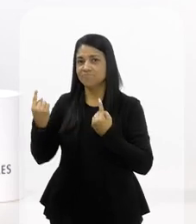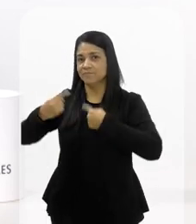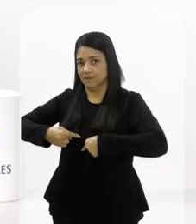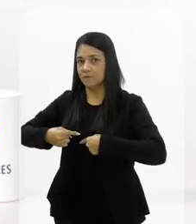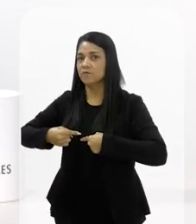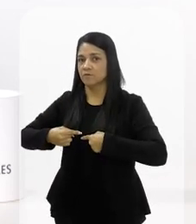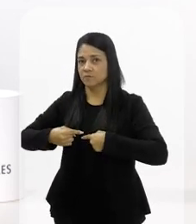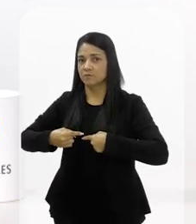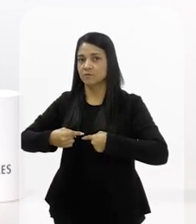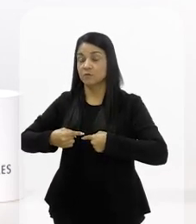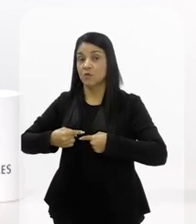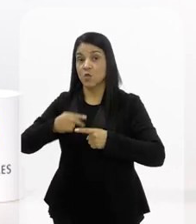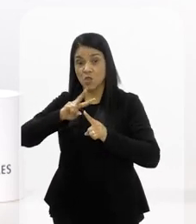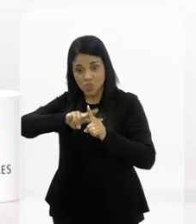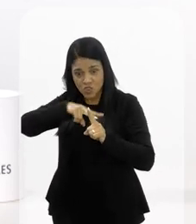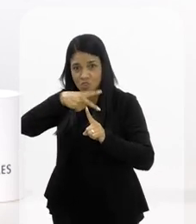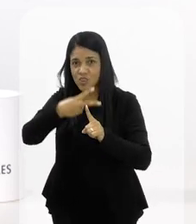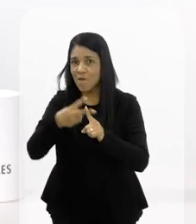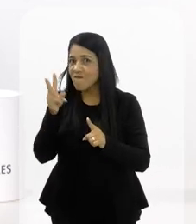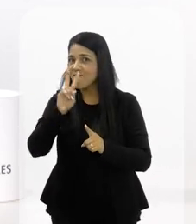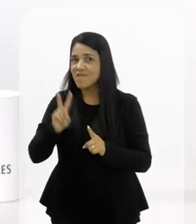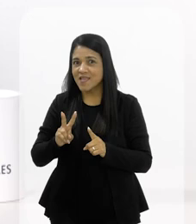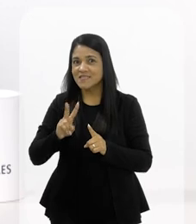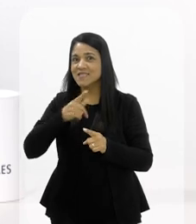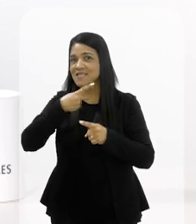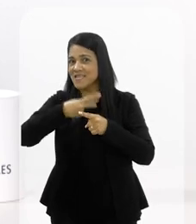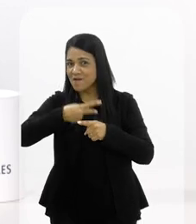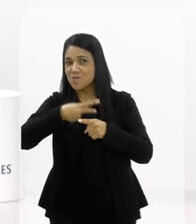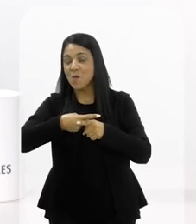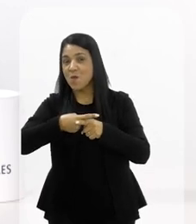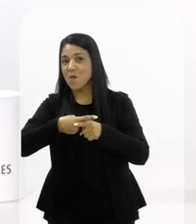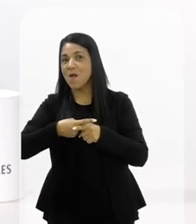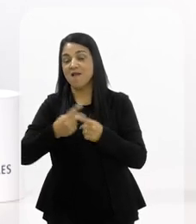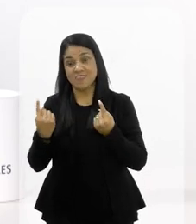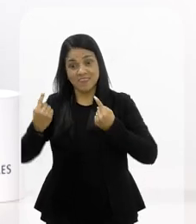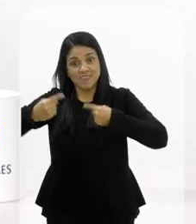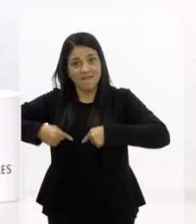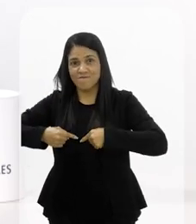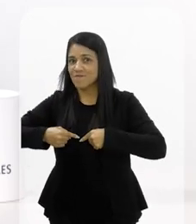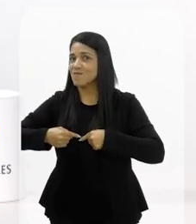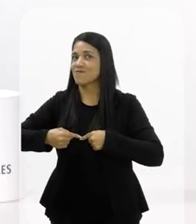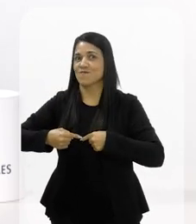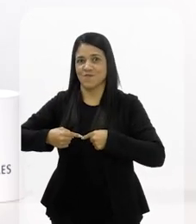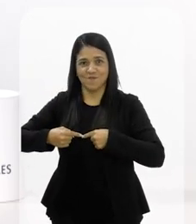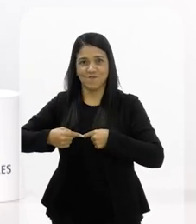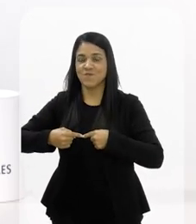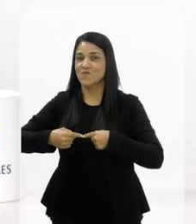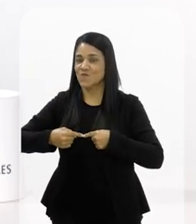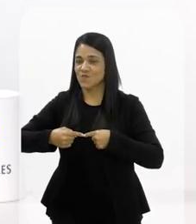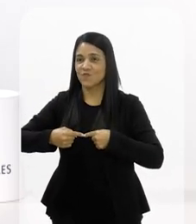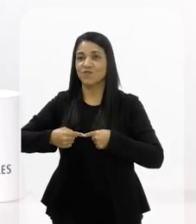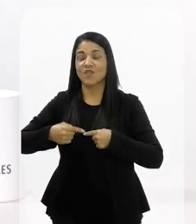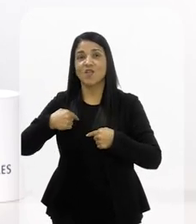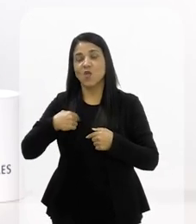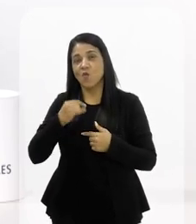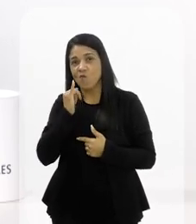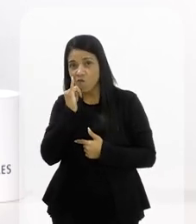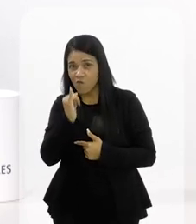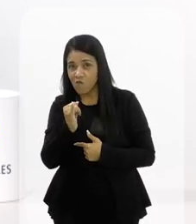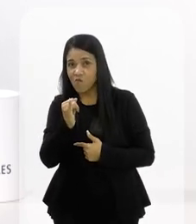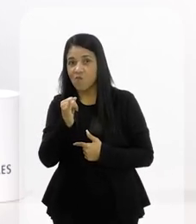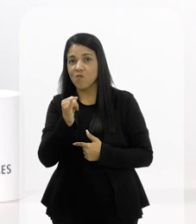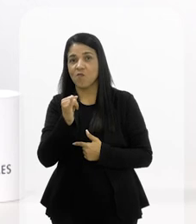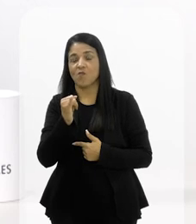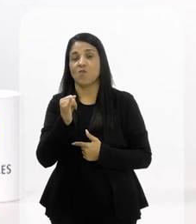um desafio muito grande e e dobrar essa aposta é Um Desafio ainda maior né porque aí você passa a ter Eu costumava